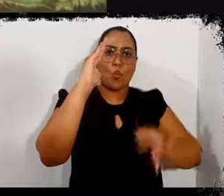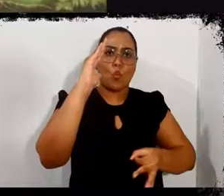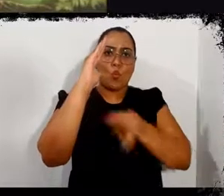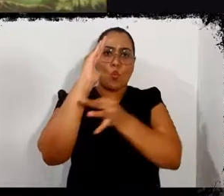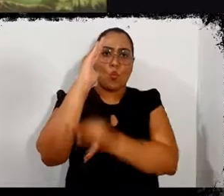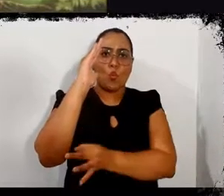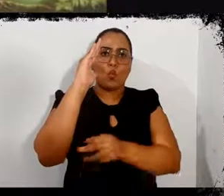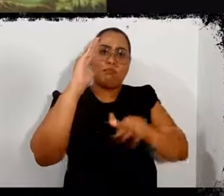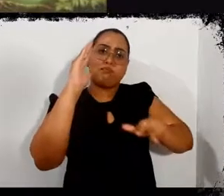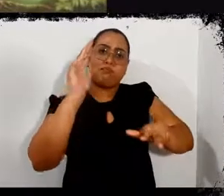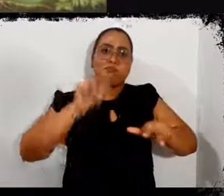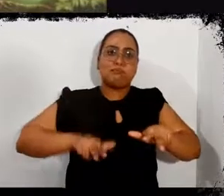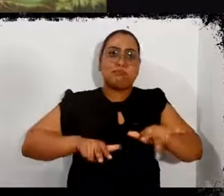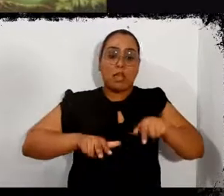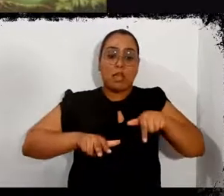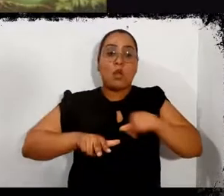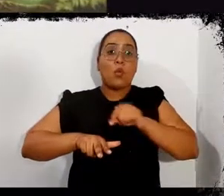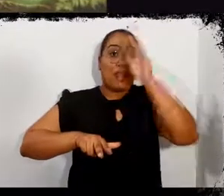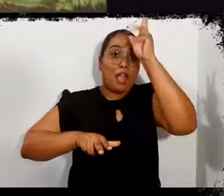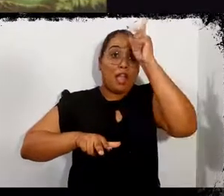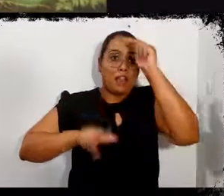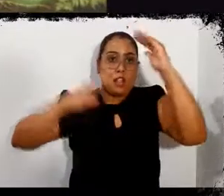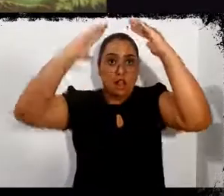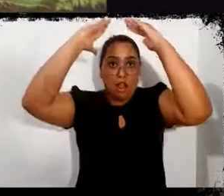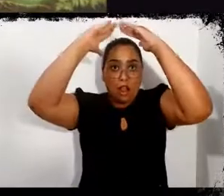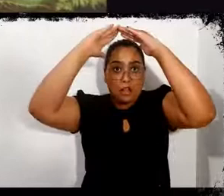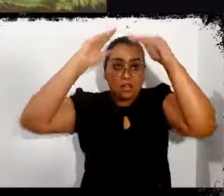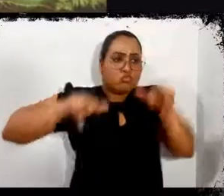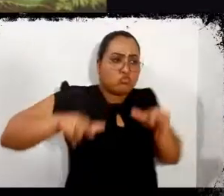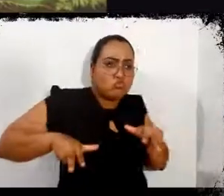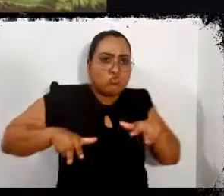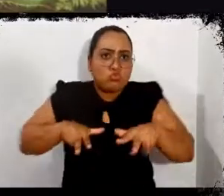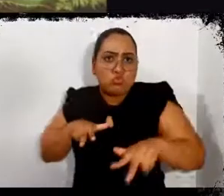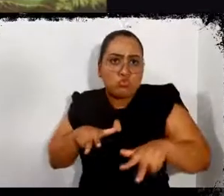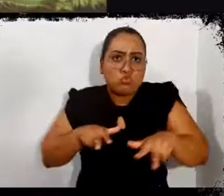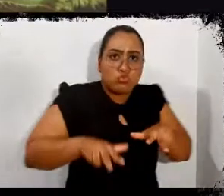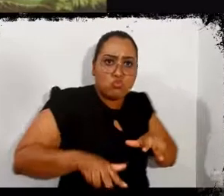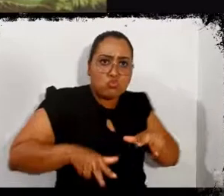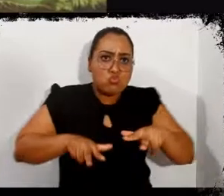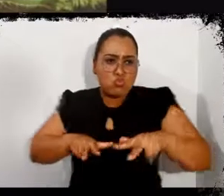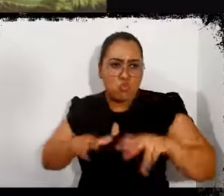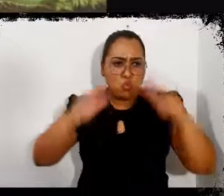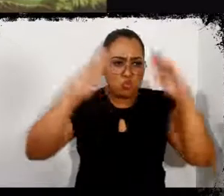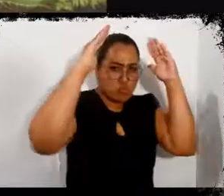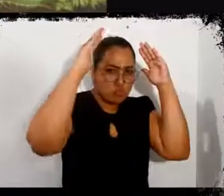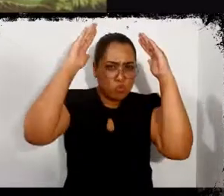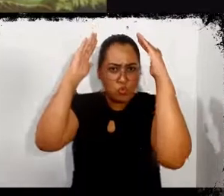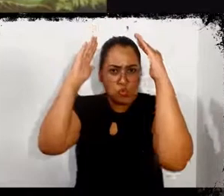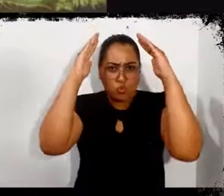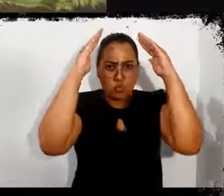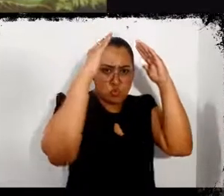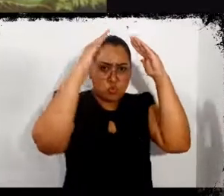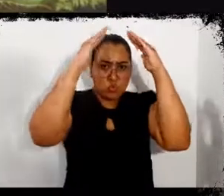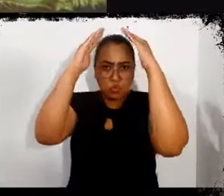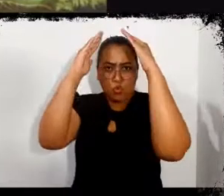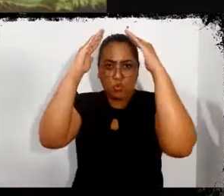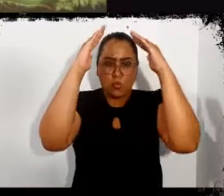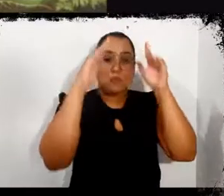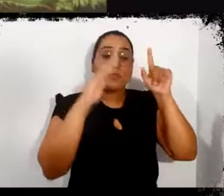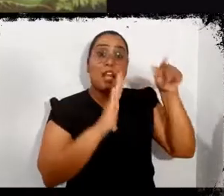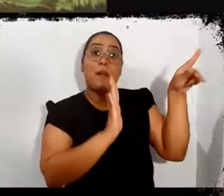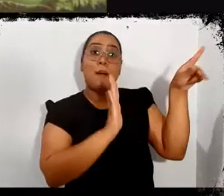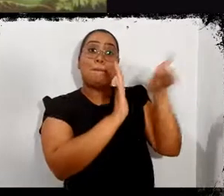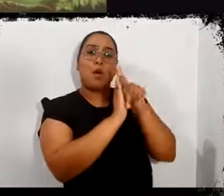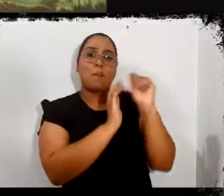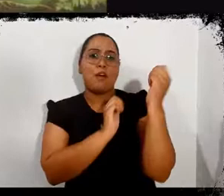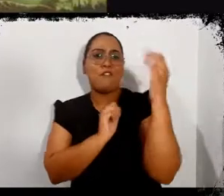Yaga. E ela, como as divindades da antiguidade, ela tinha um caráter ambíguo.